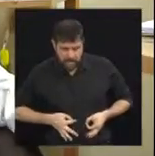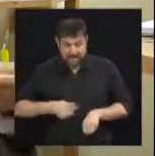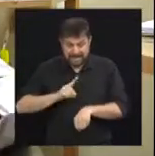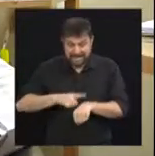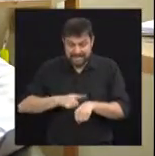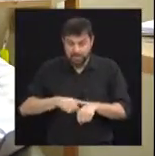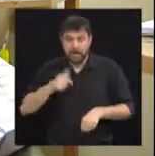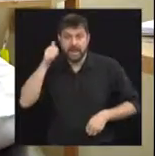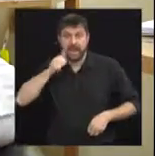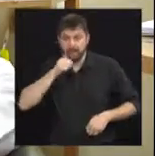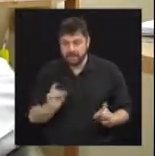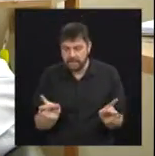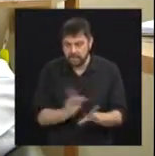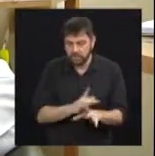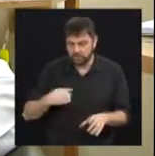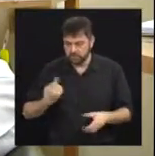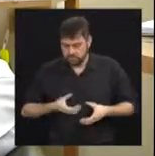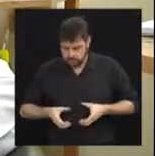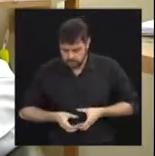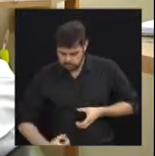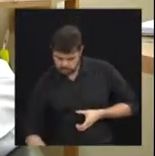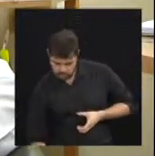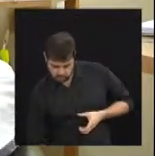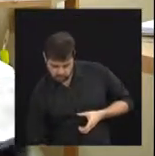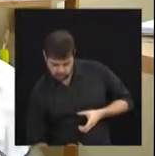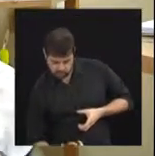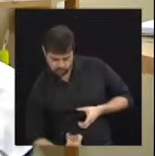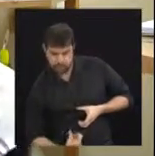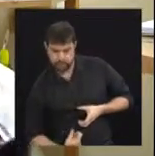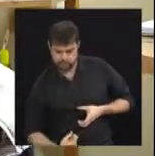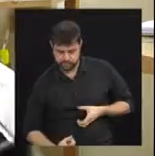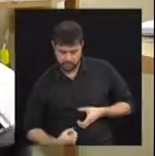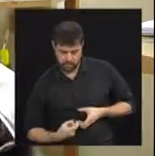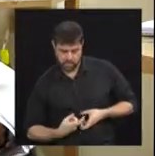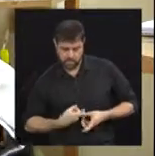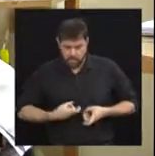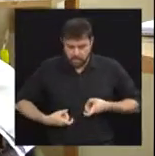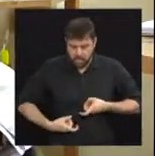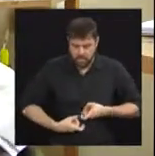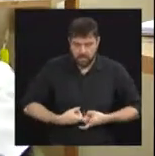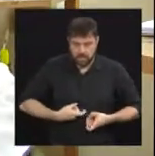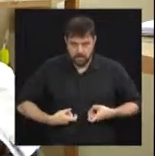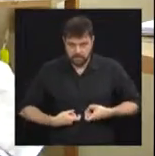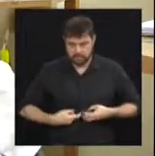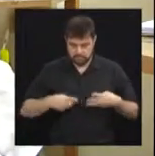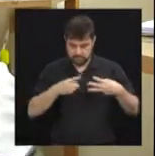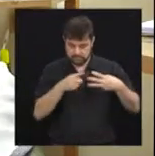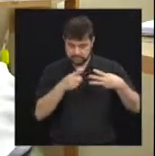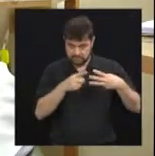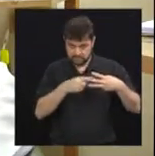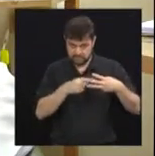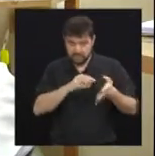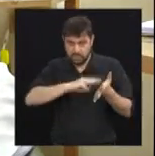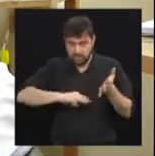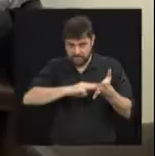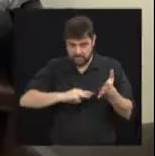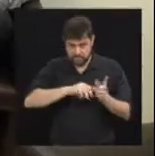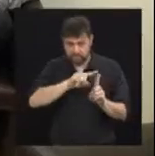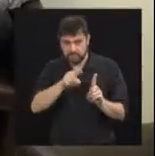vai ovular é que nós realizamos a inseminação. Essa seria a segunda forma de tratamento dentro da reprodução